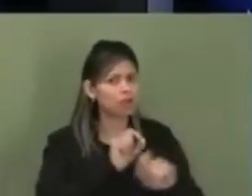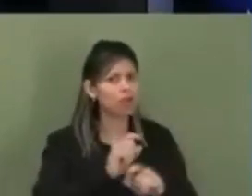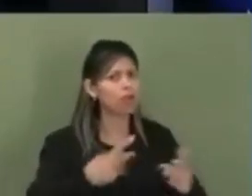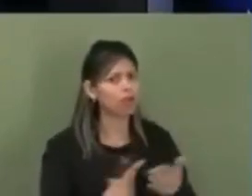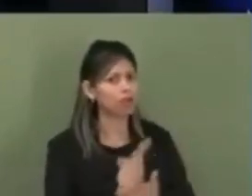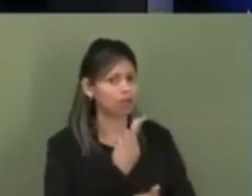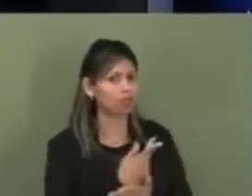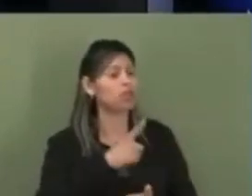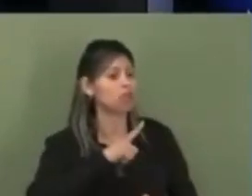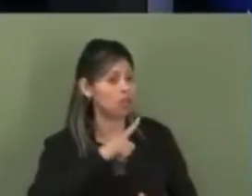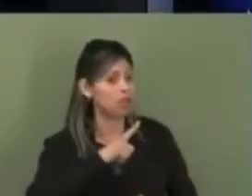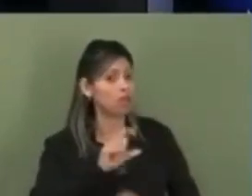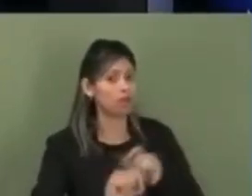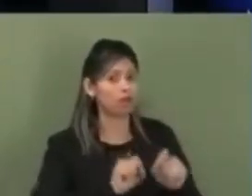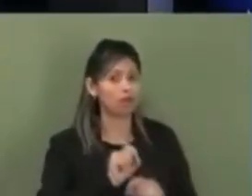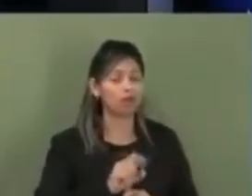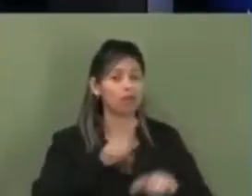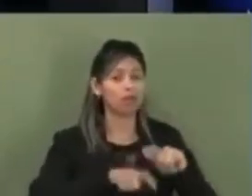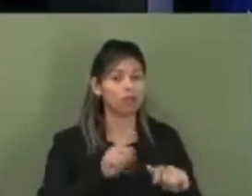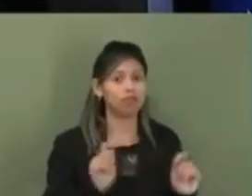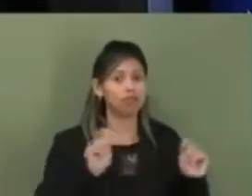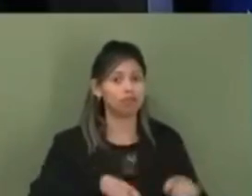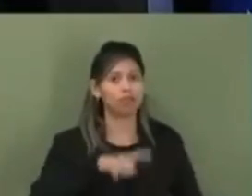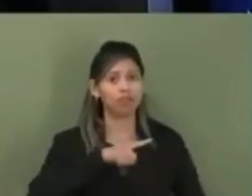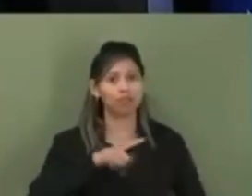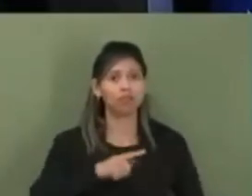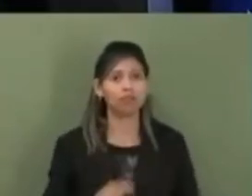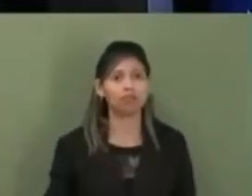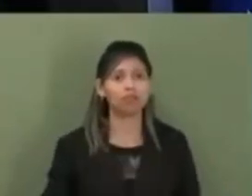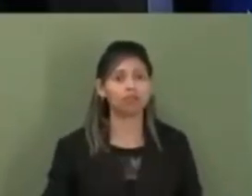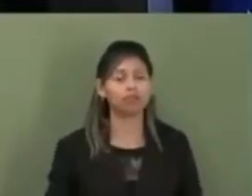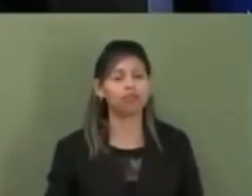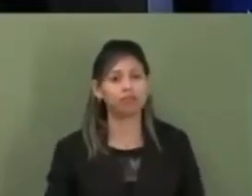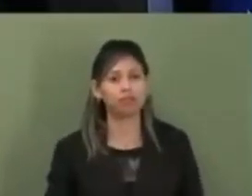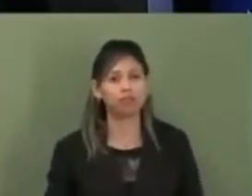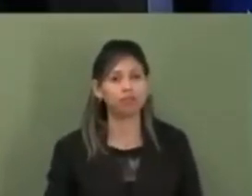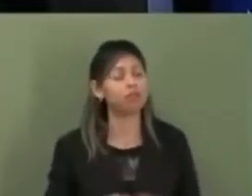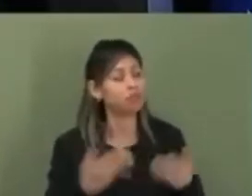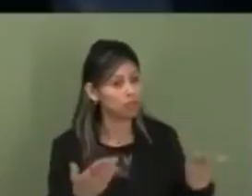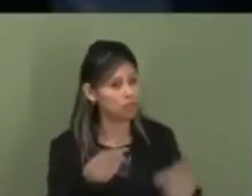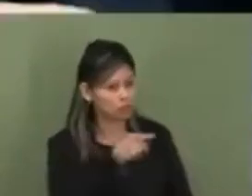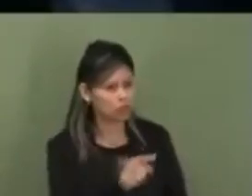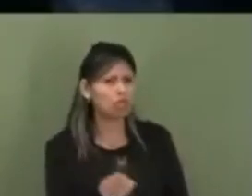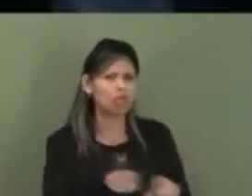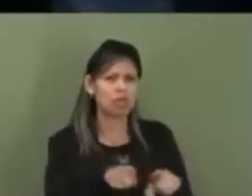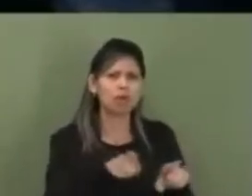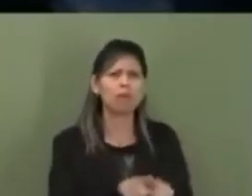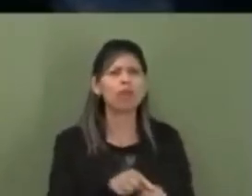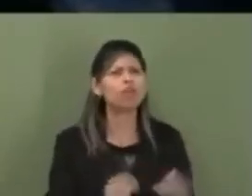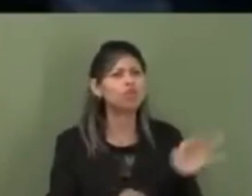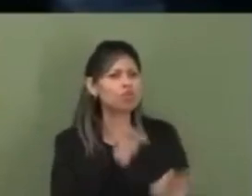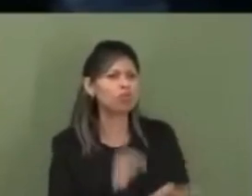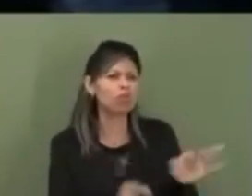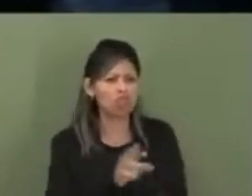a cassação dos direitos políticos de um presidente. O virou ministro do presidente que ganhou a eleição.